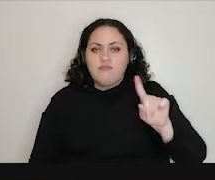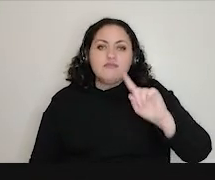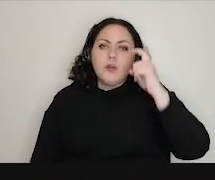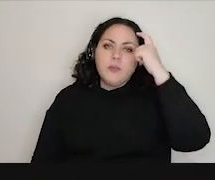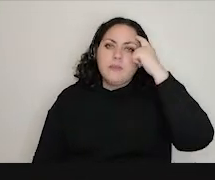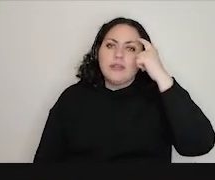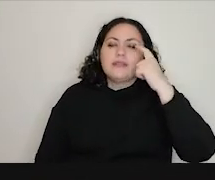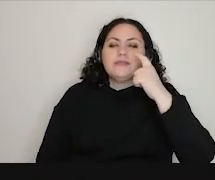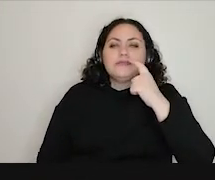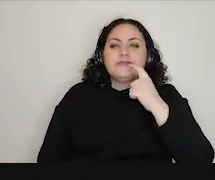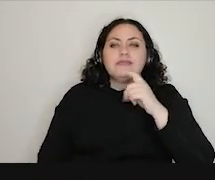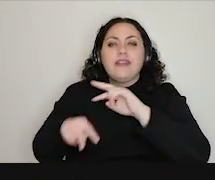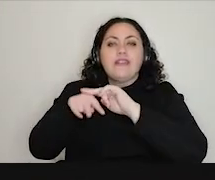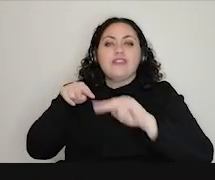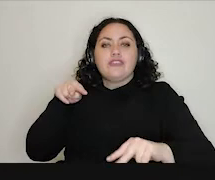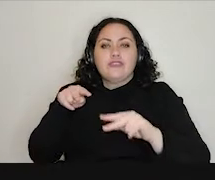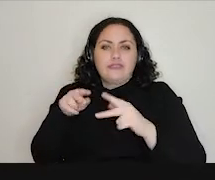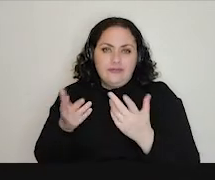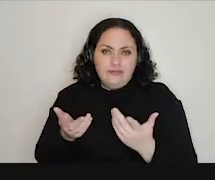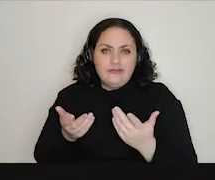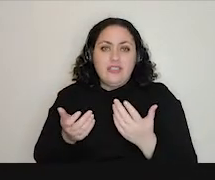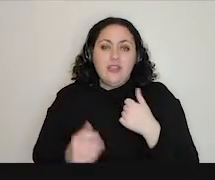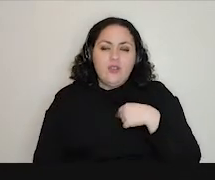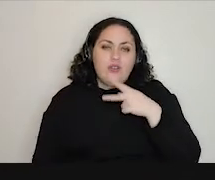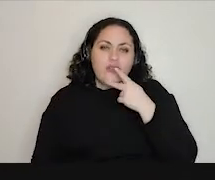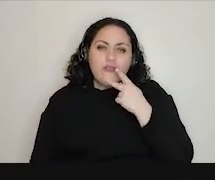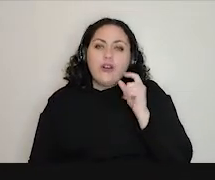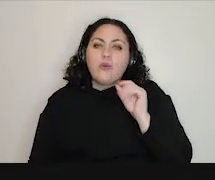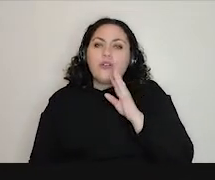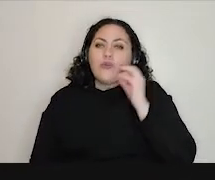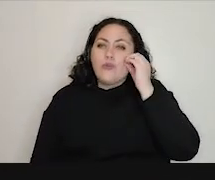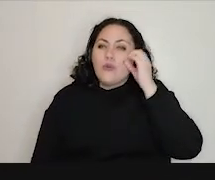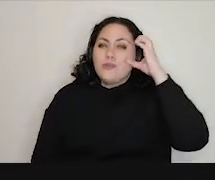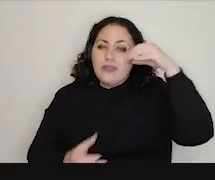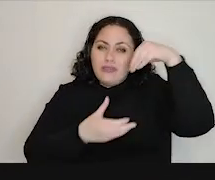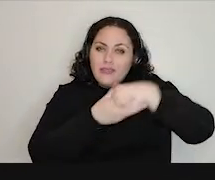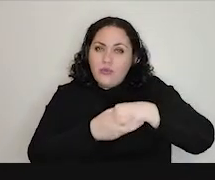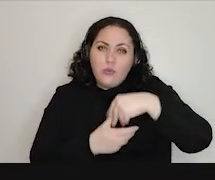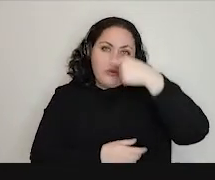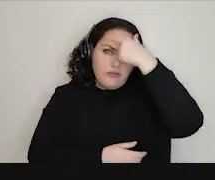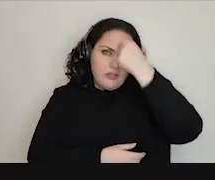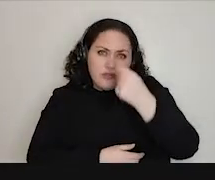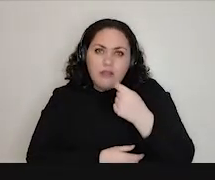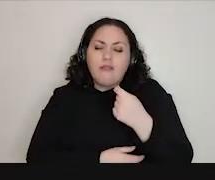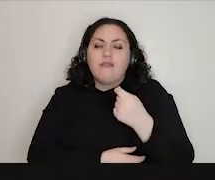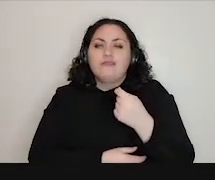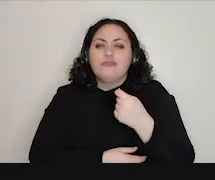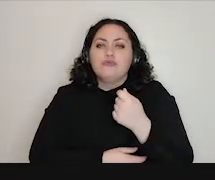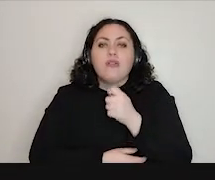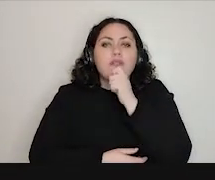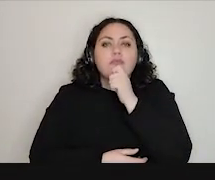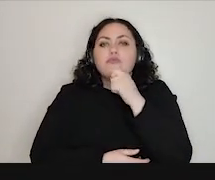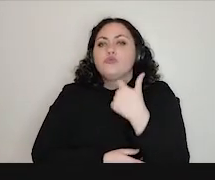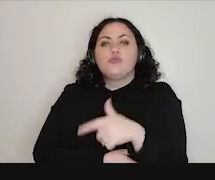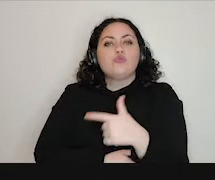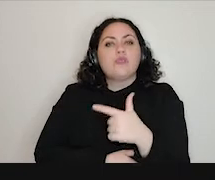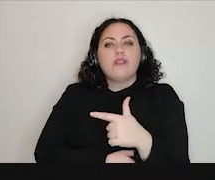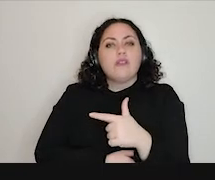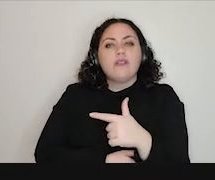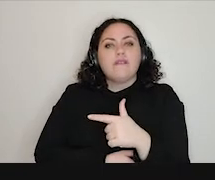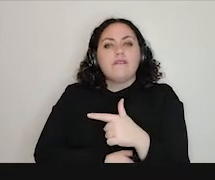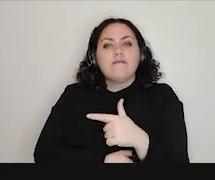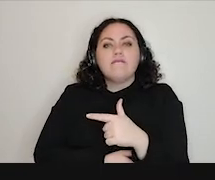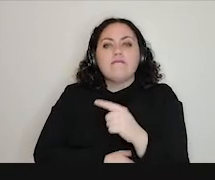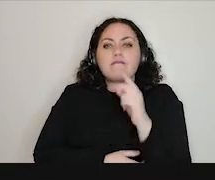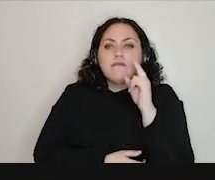o conhecimento, né? Então, o conhecimento construído na universidade é um conhecimento que não considera o